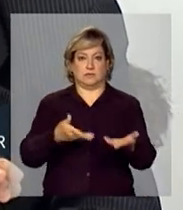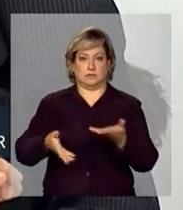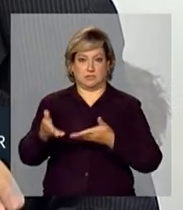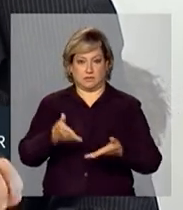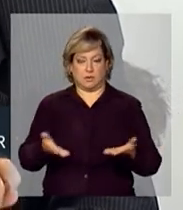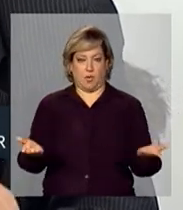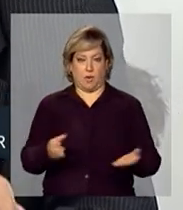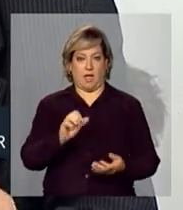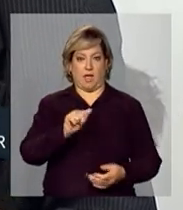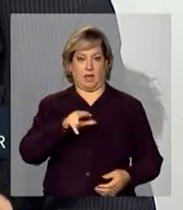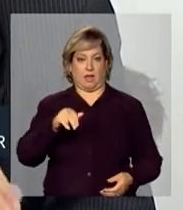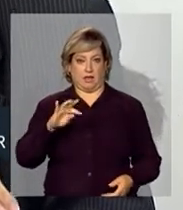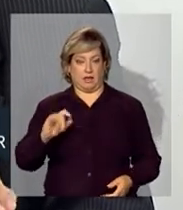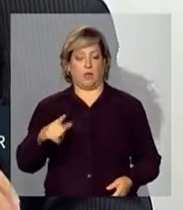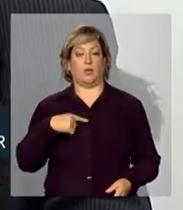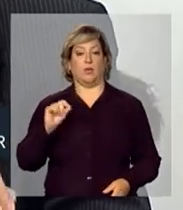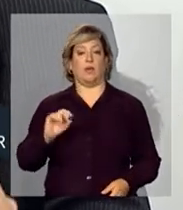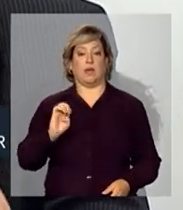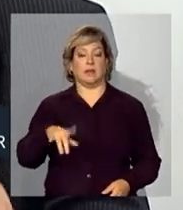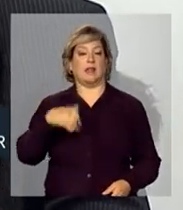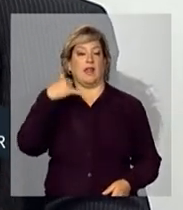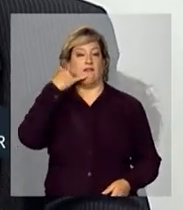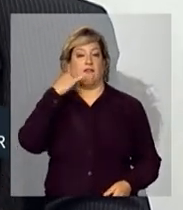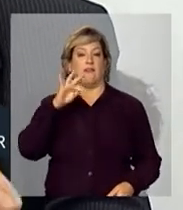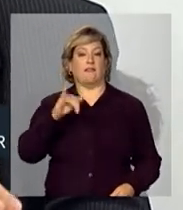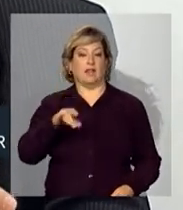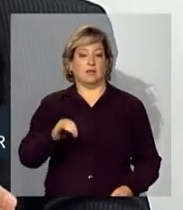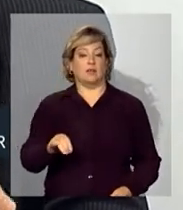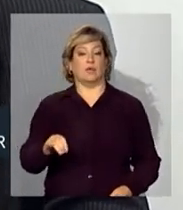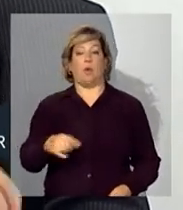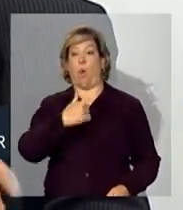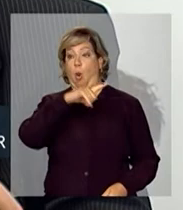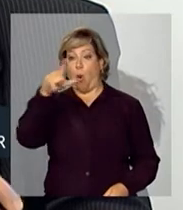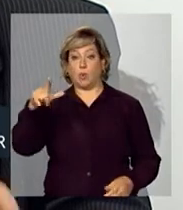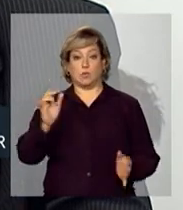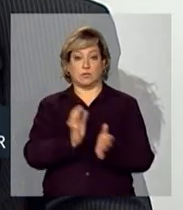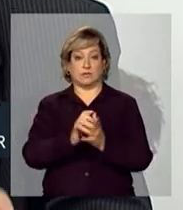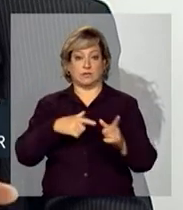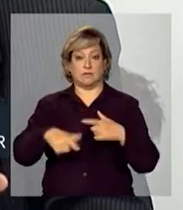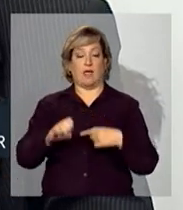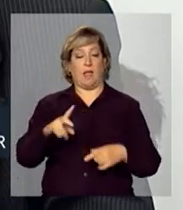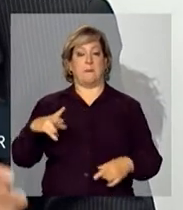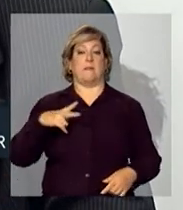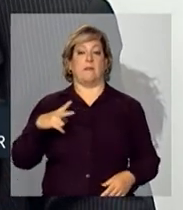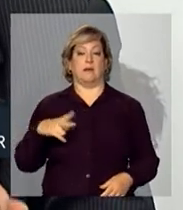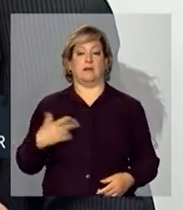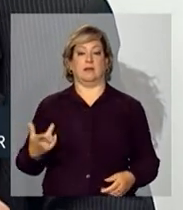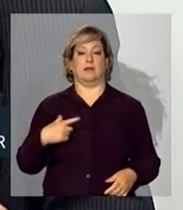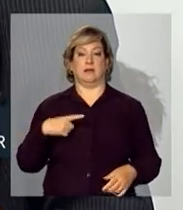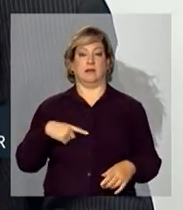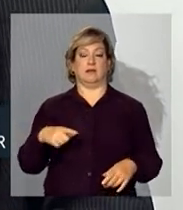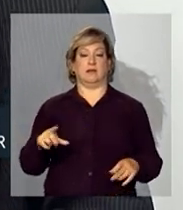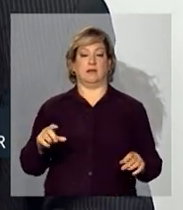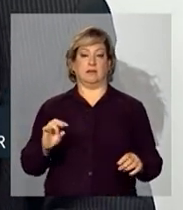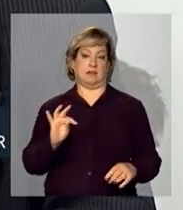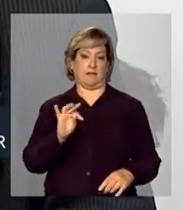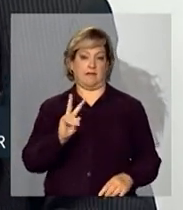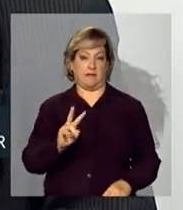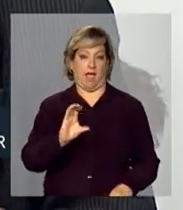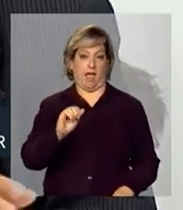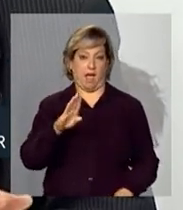tarifa pública é o serviço de telefonia fixa os demais serviços são serviços privados TV a cabo serviço móvel